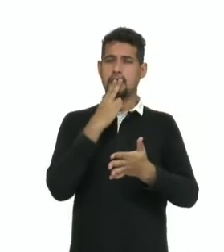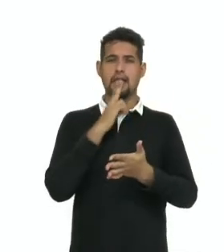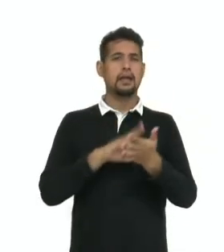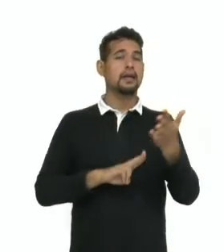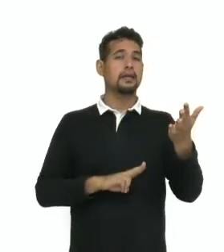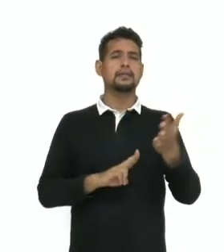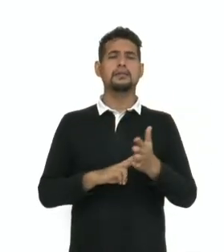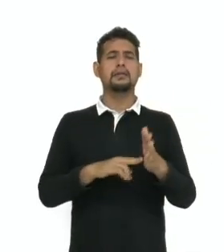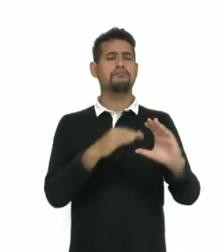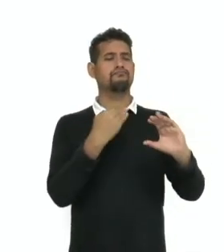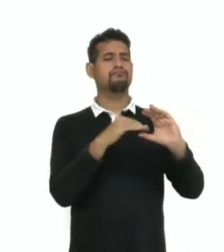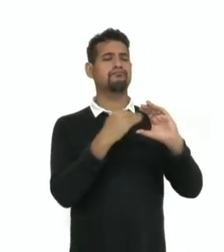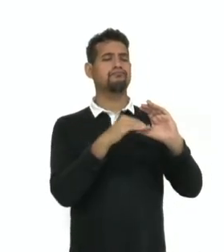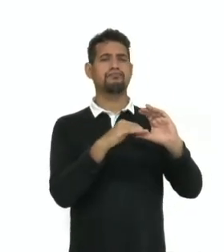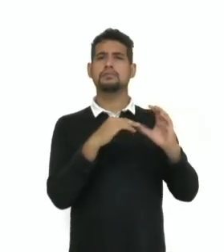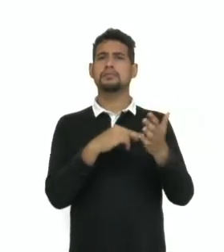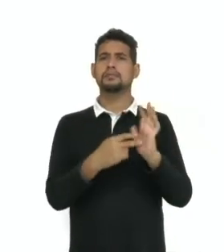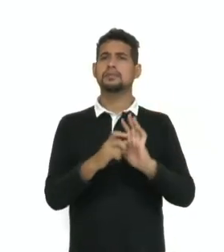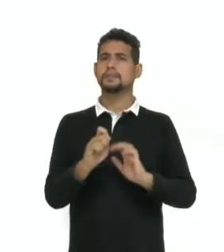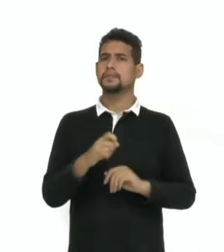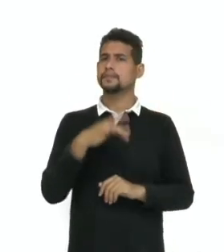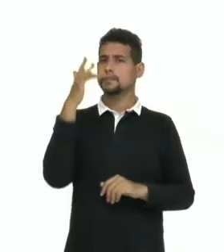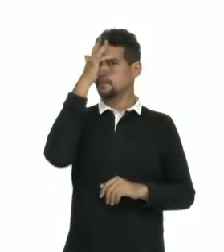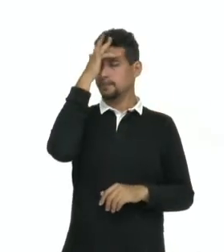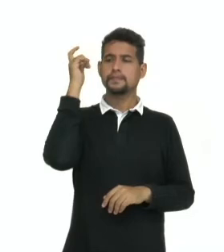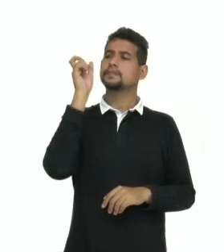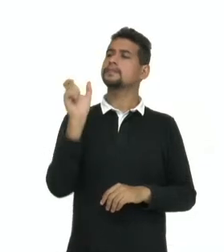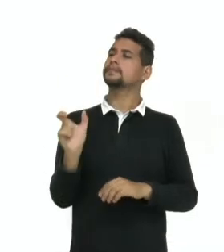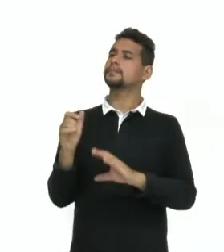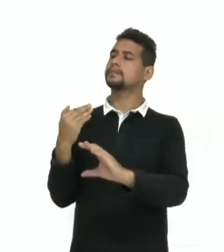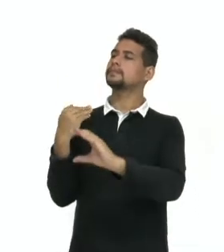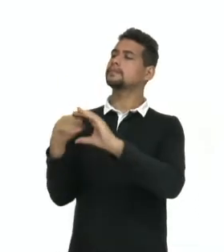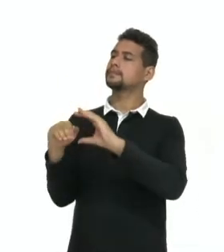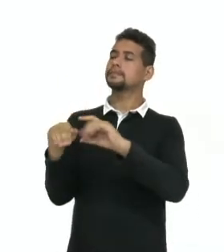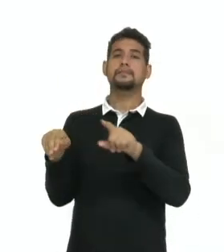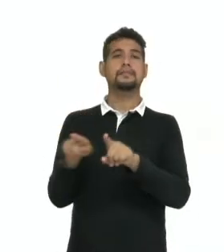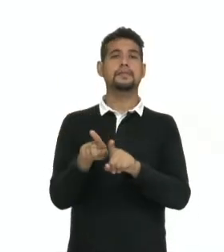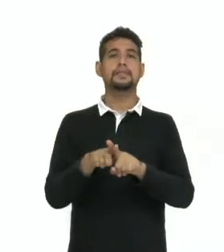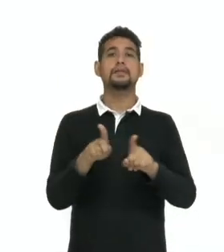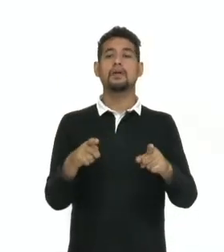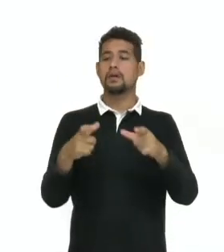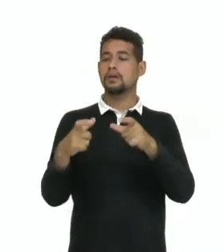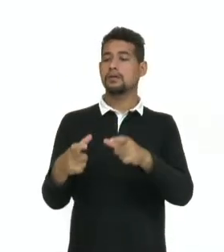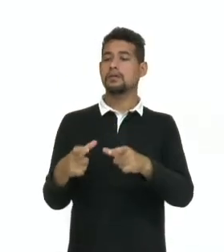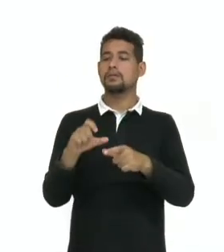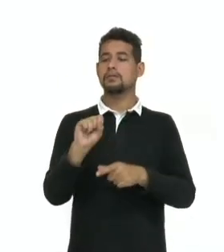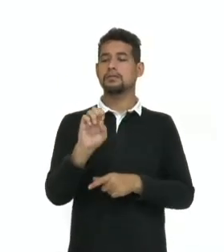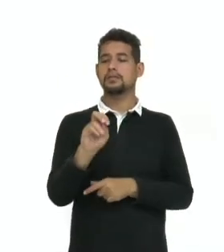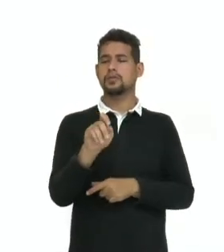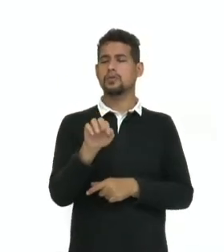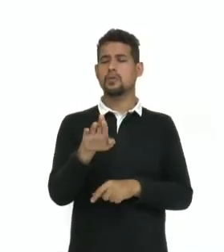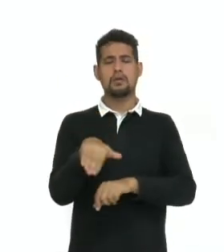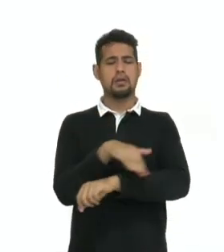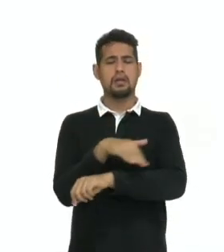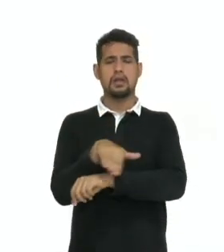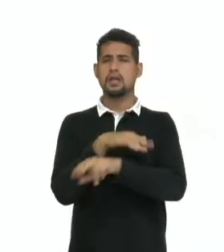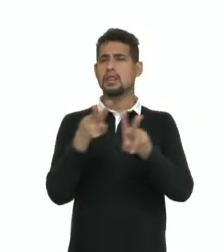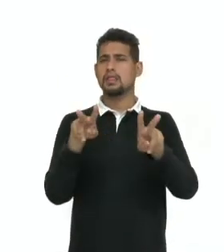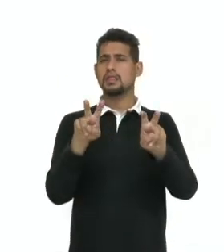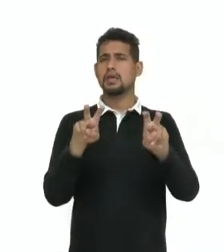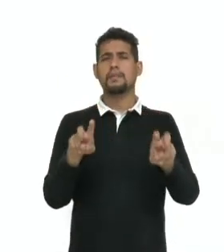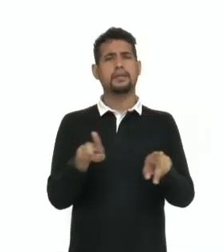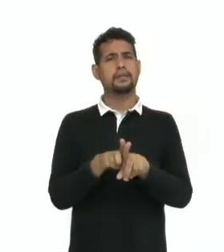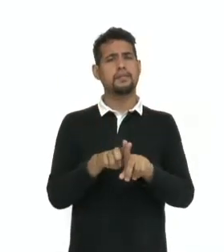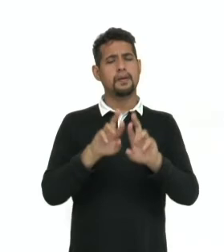O destinatário, obviamente, né, para quem se destina essa carta, o setor ou endereço, o assunto, o vocativo,